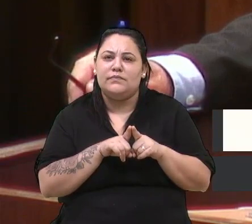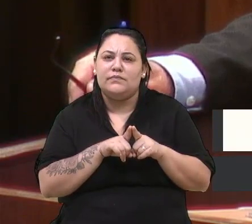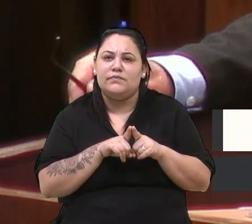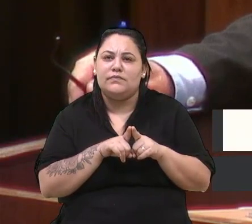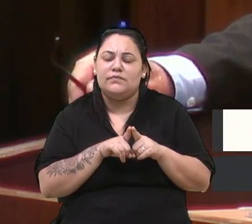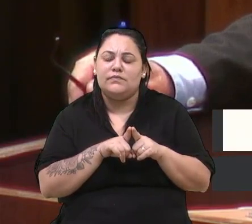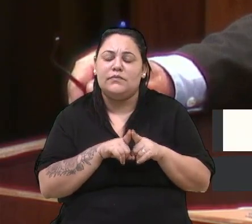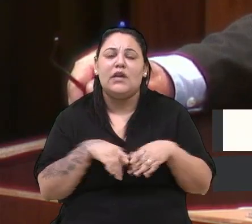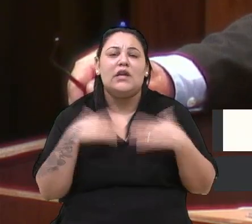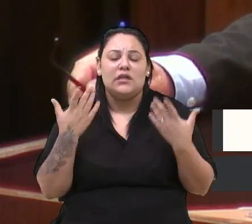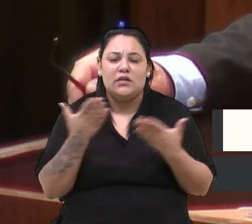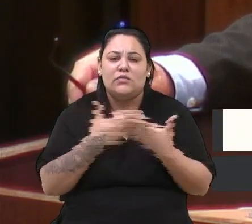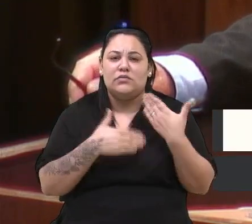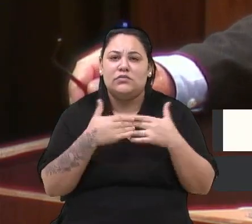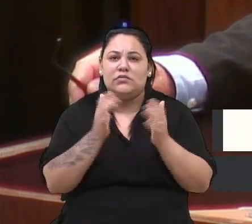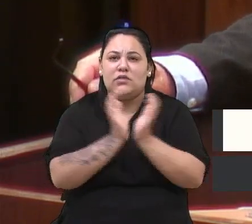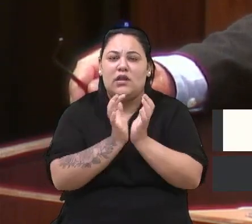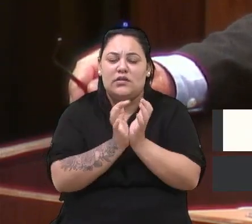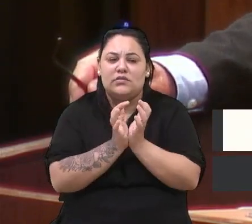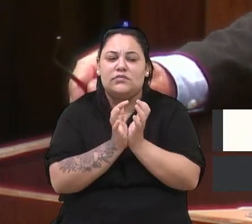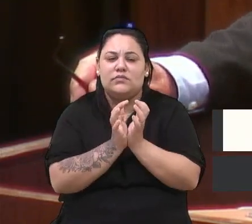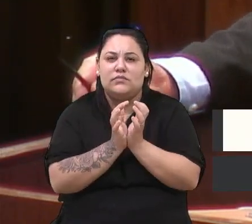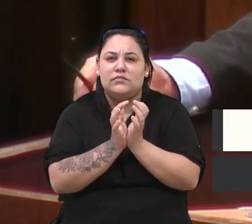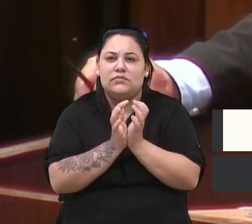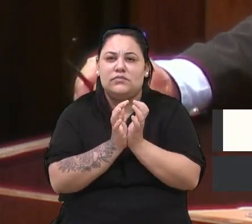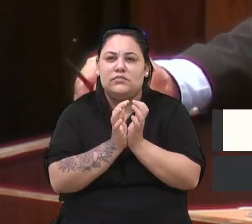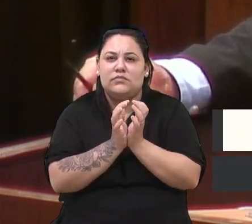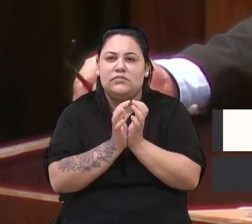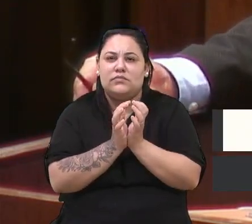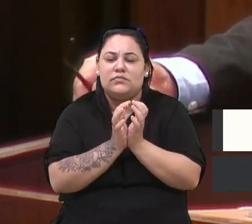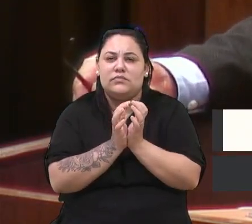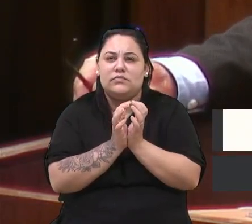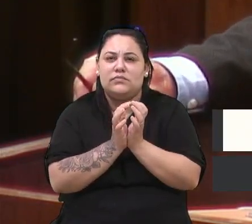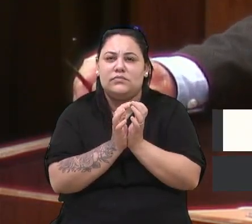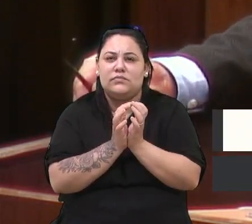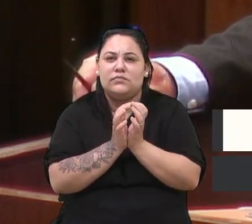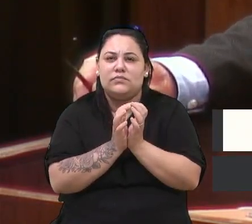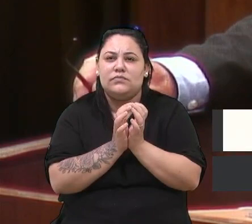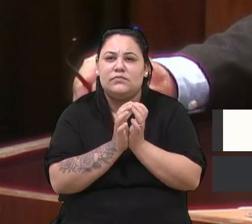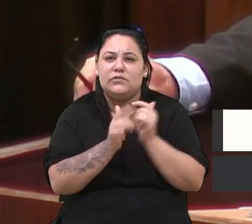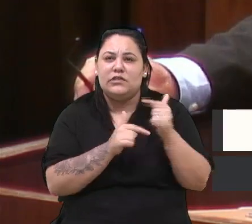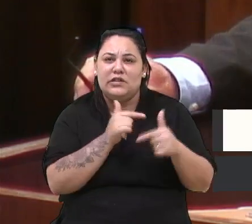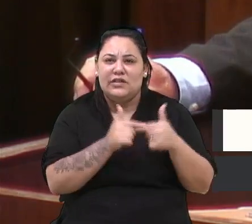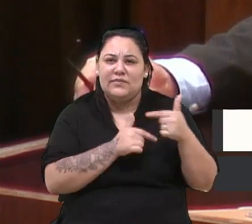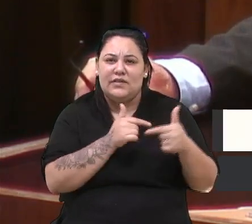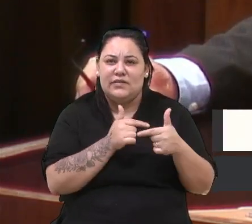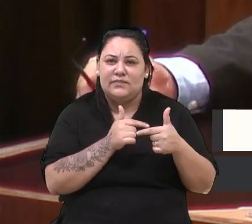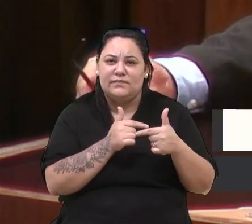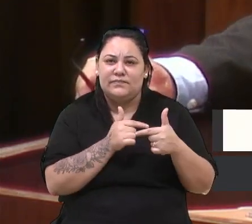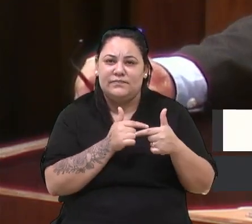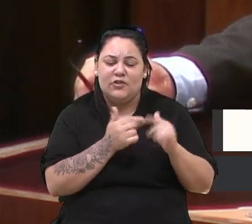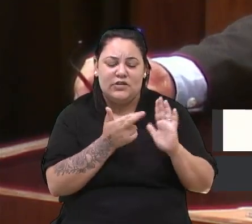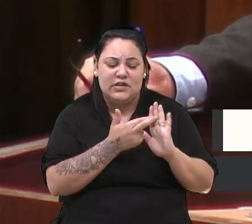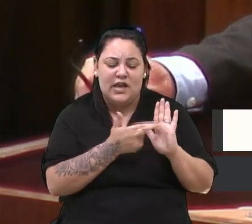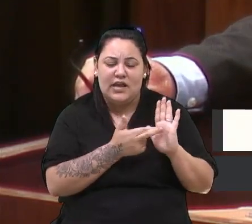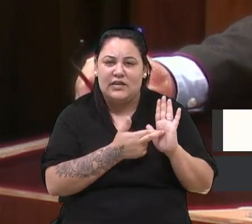Então, nobres colegas, regularização fundiária, estarei trabalhando muito na regularização fundiária.